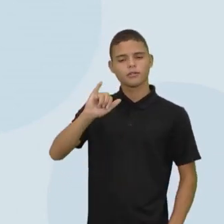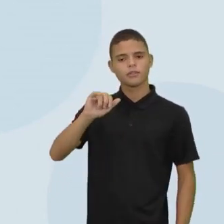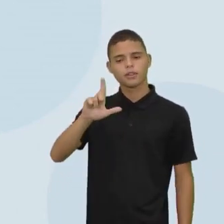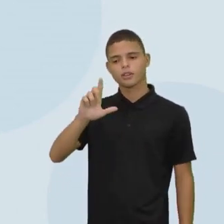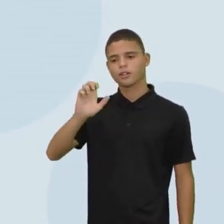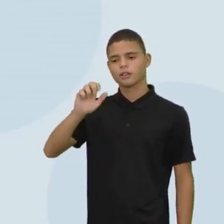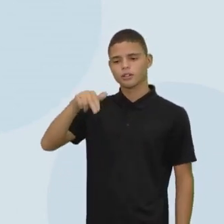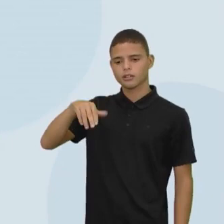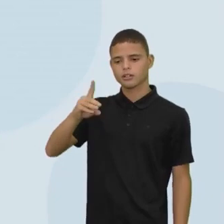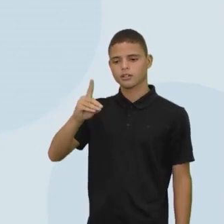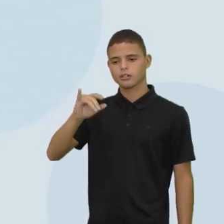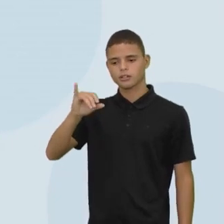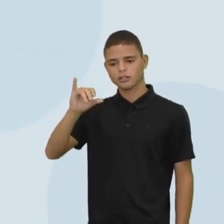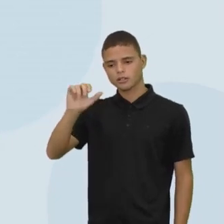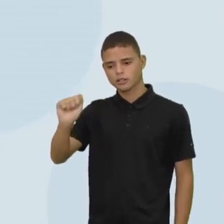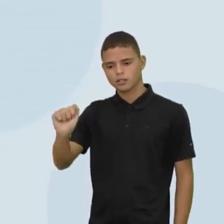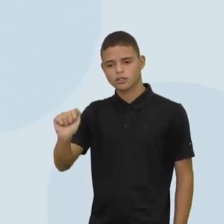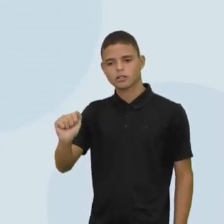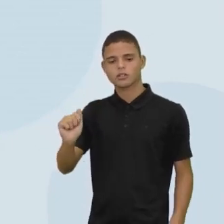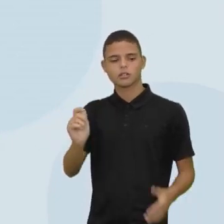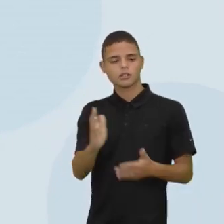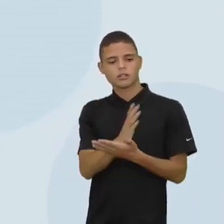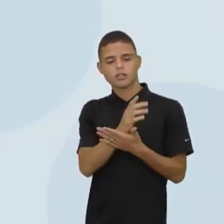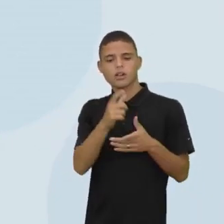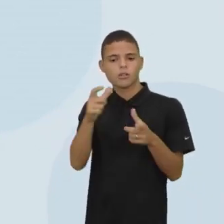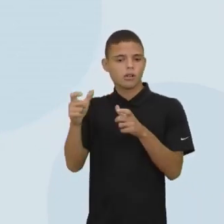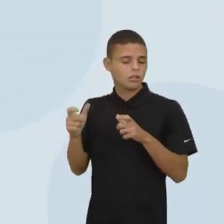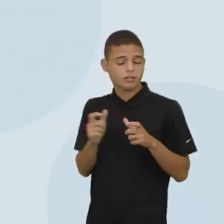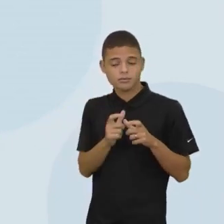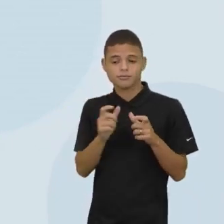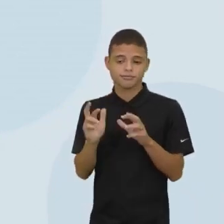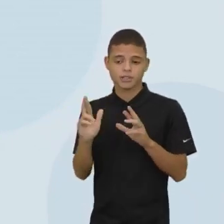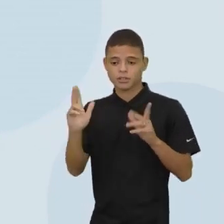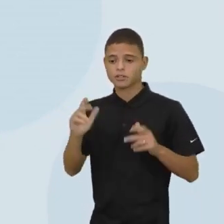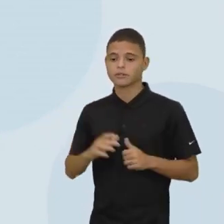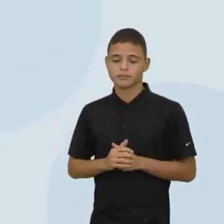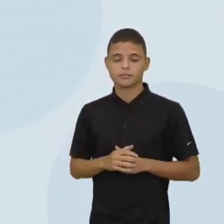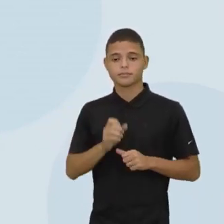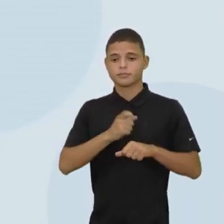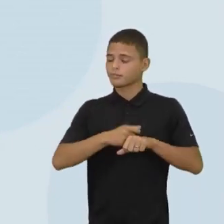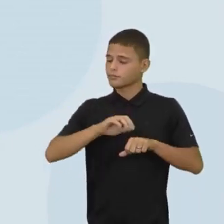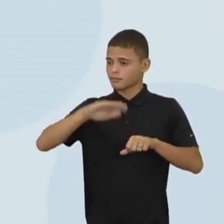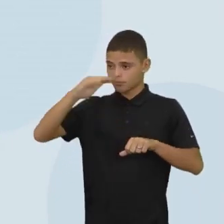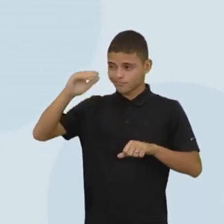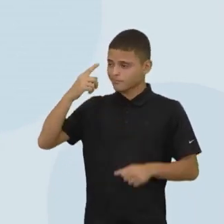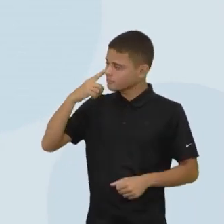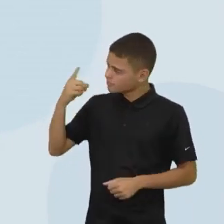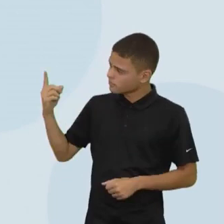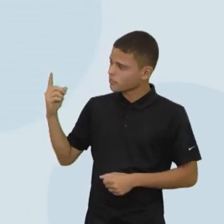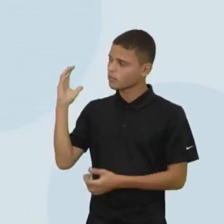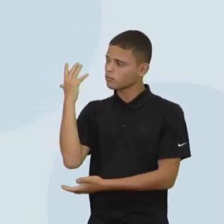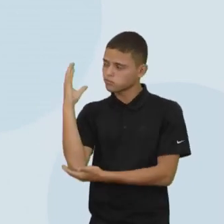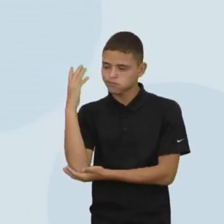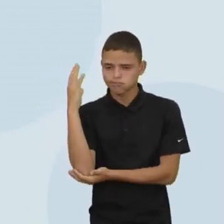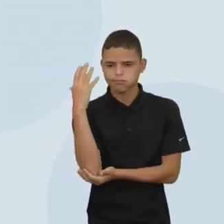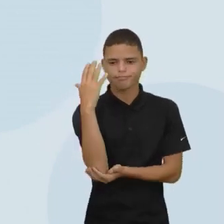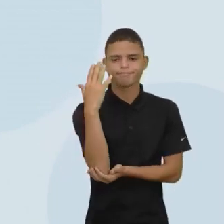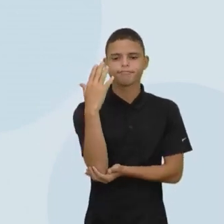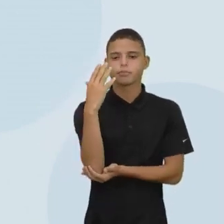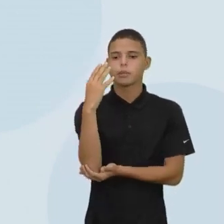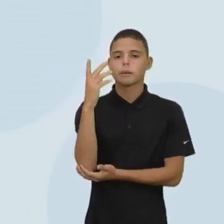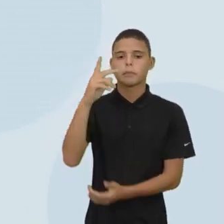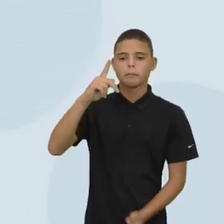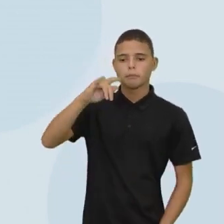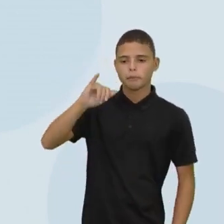Suécia, Canadá, regiões aí de elevada altitude. E aí vocês estão vendo aí, são os pinheiros, né? Tem as diferenças aí